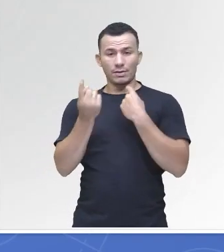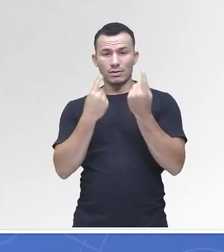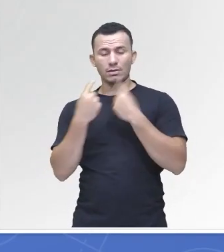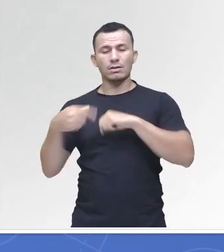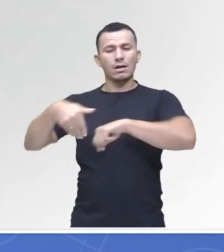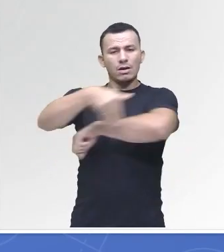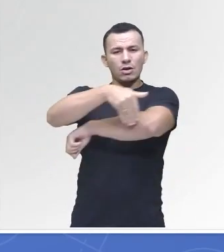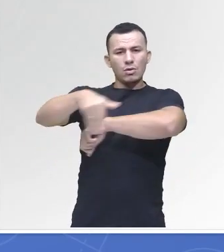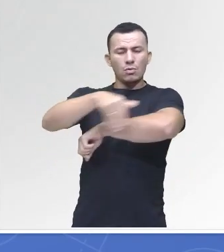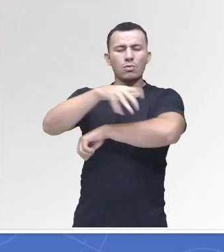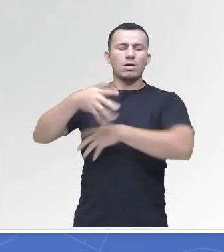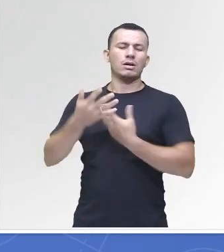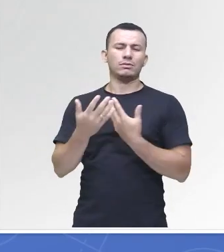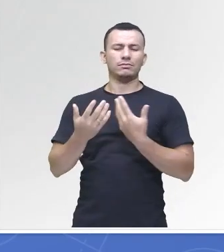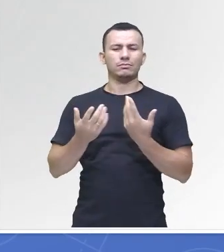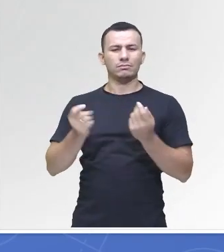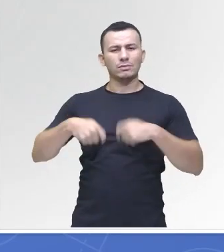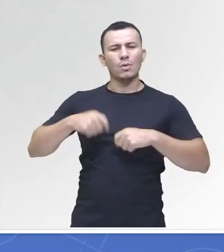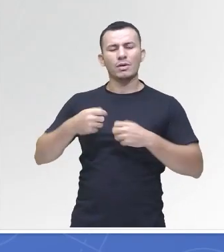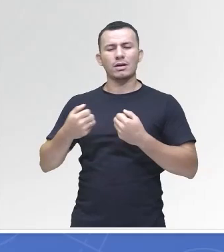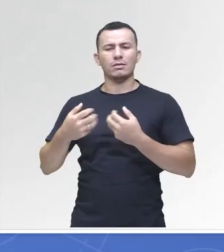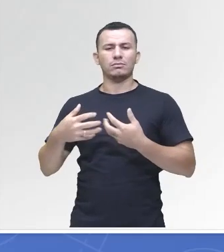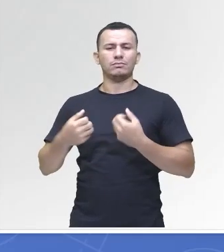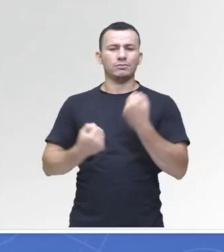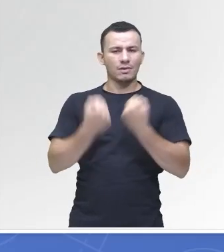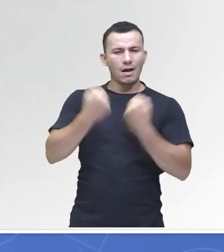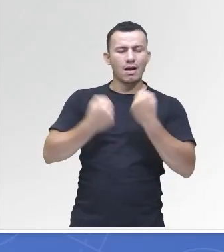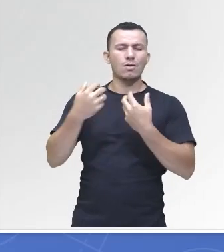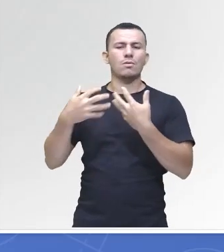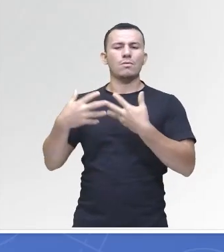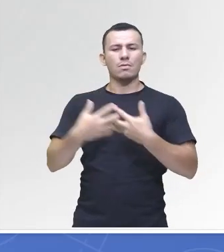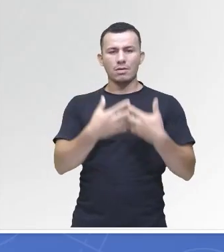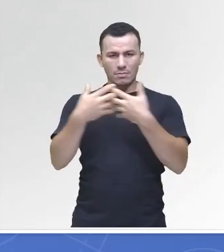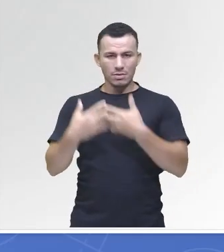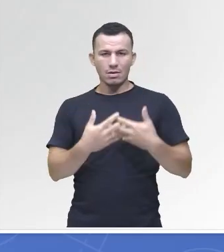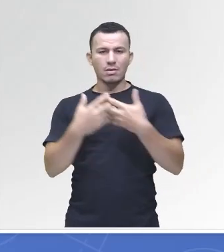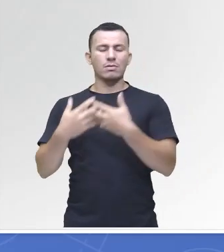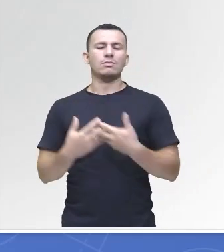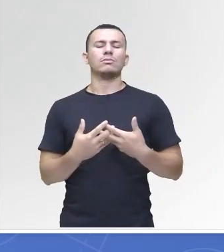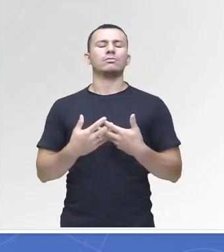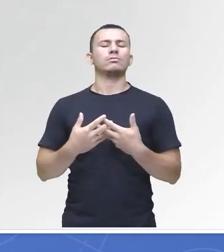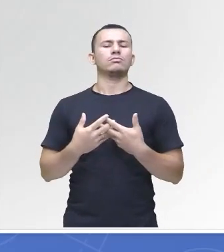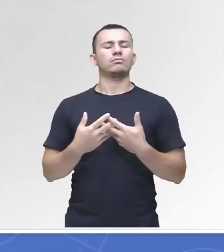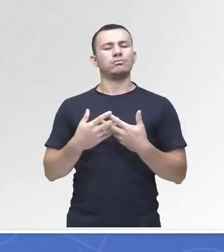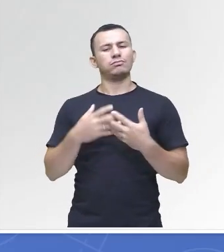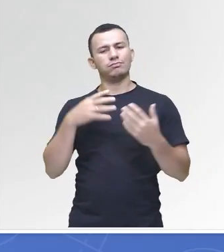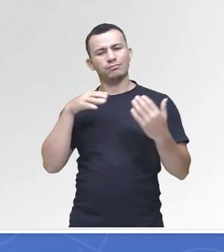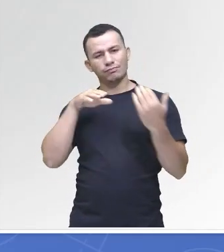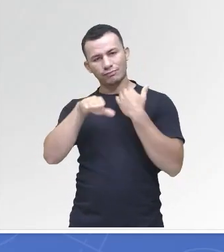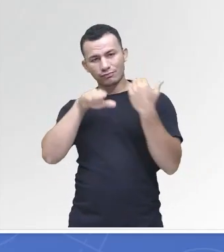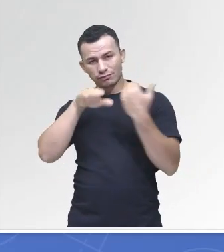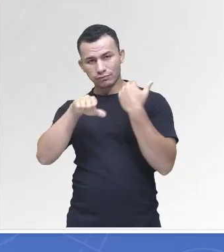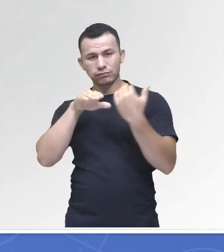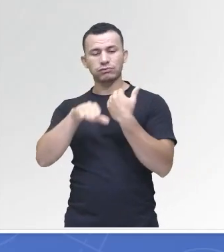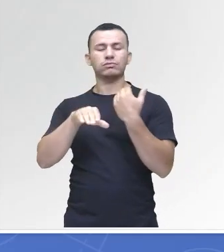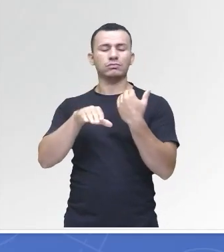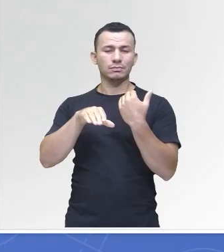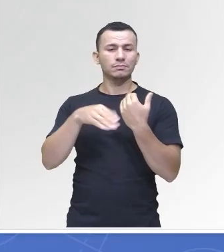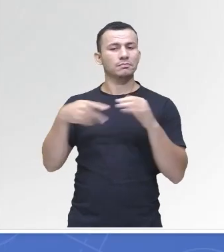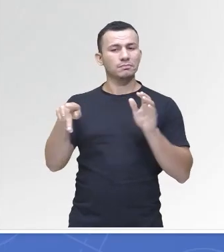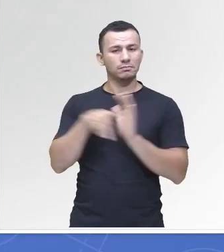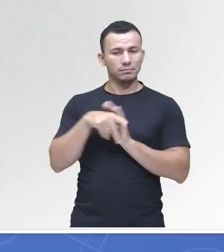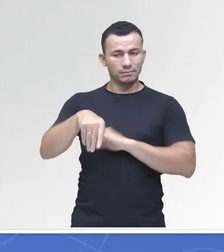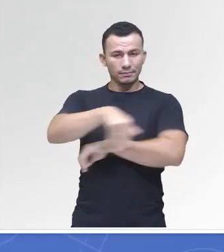Ela vai transportar carro, vai transportar caminhão, né? Ela locomove ali esse tipo de transporte.